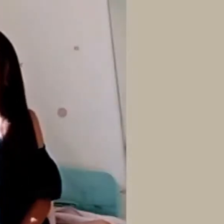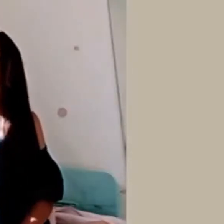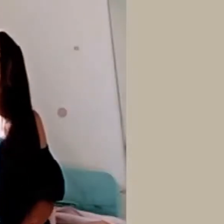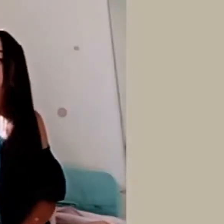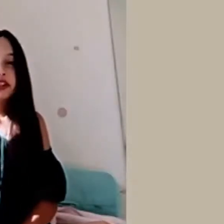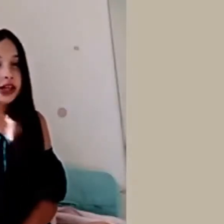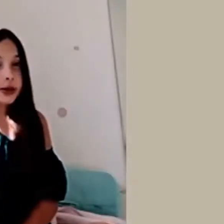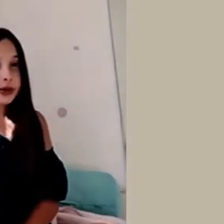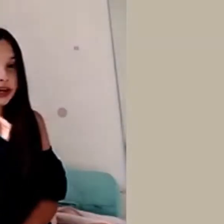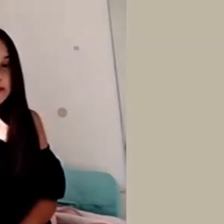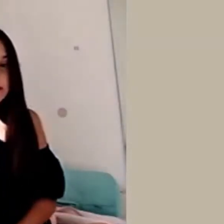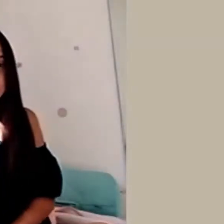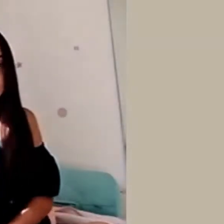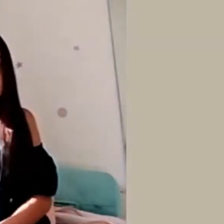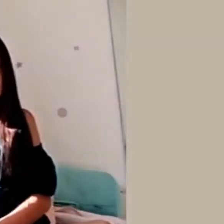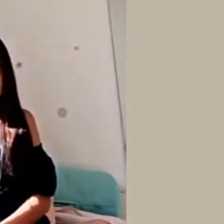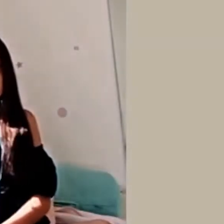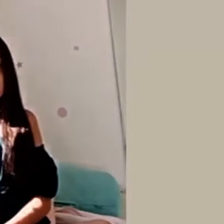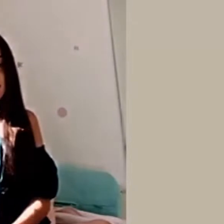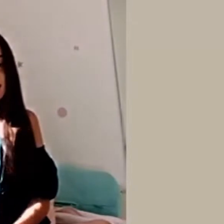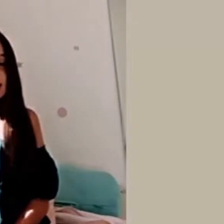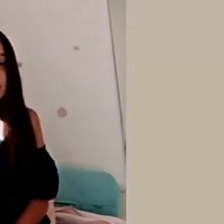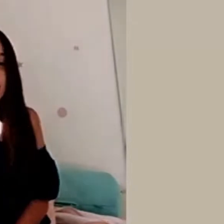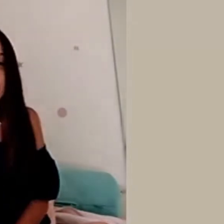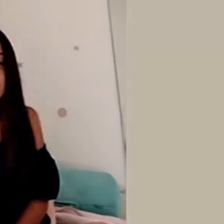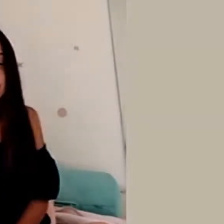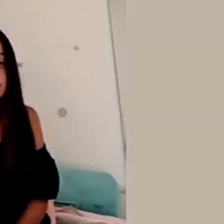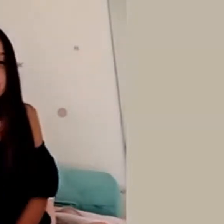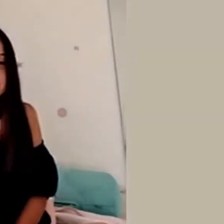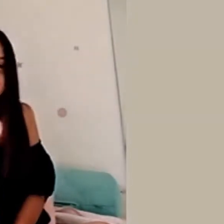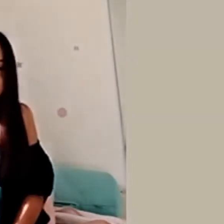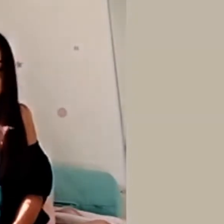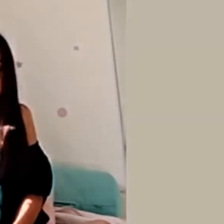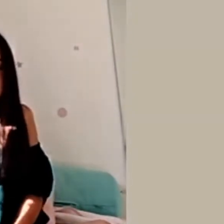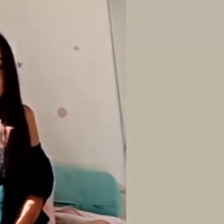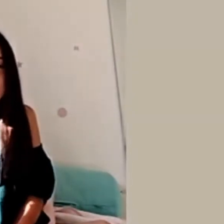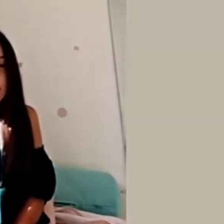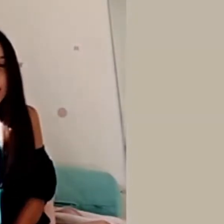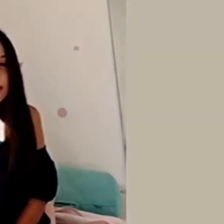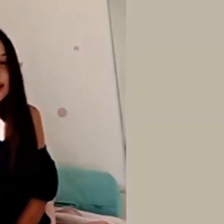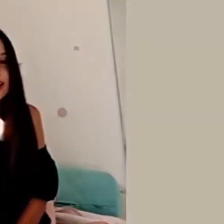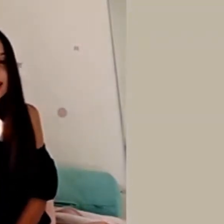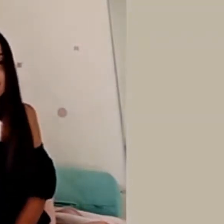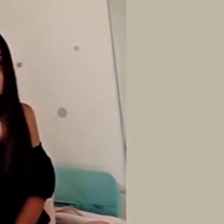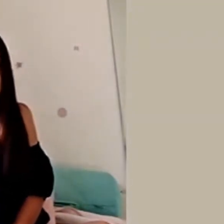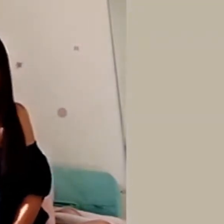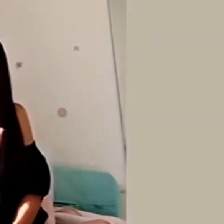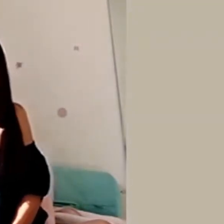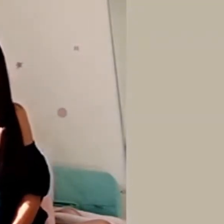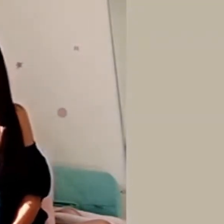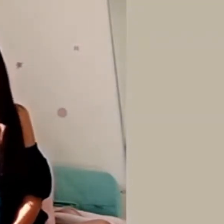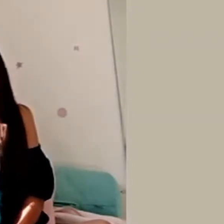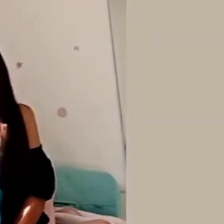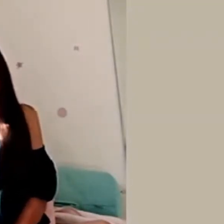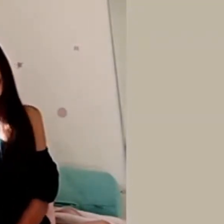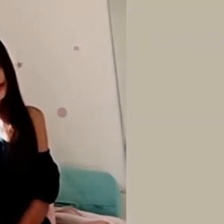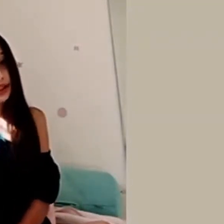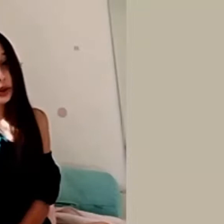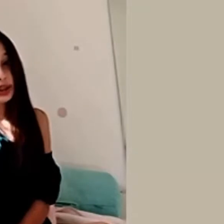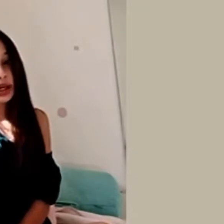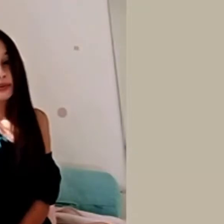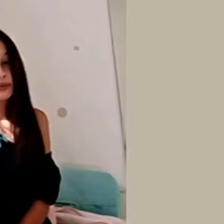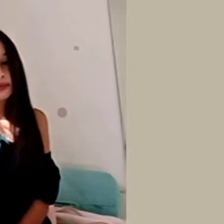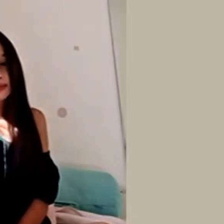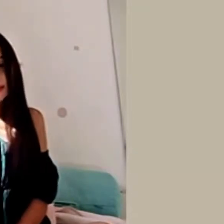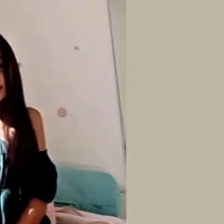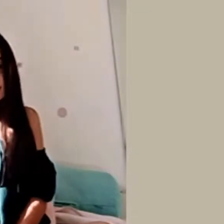Em 2020 chegou o coronavírus. Tem que lavar as mãos e secar com o papel. E sem torneira é preciso